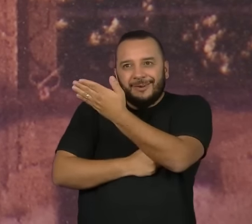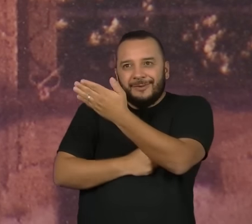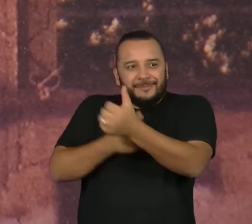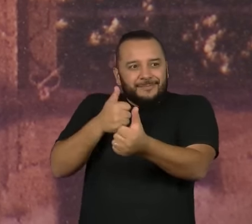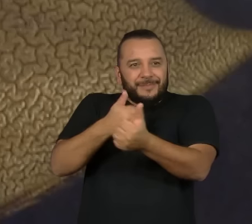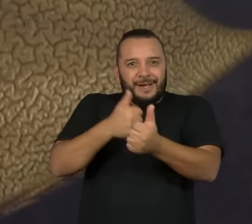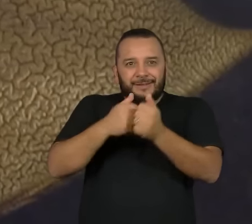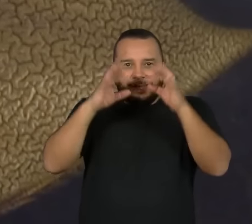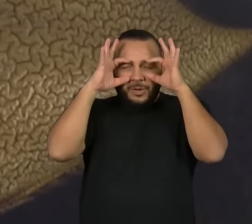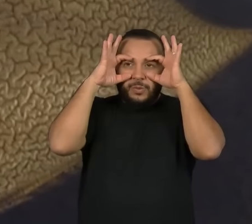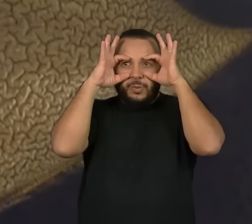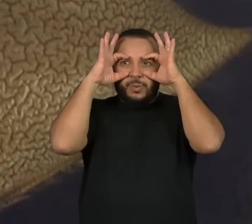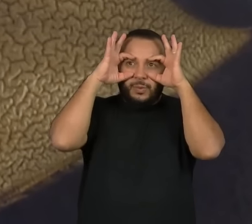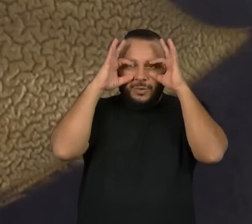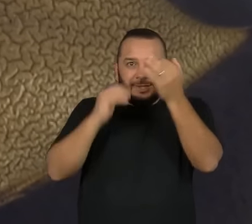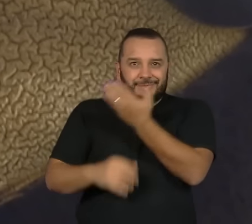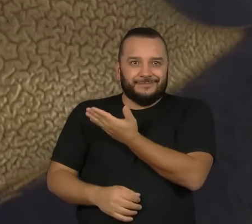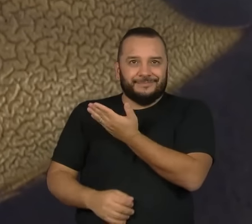das torres.